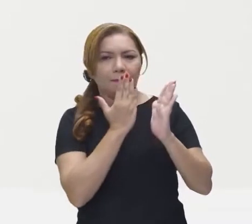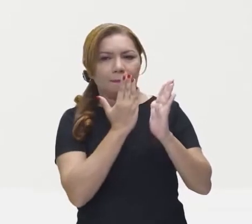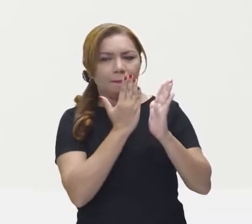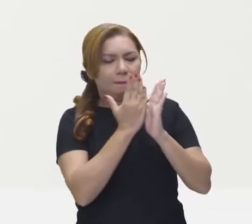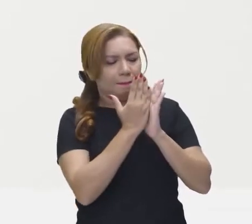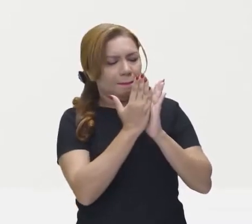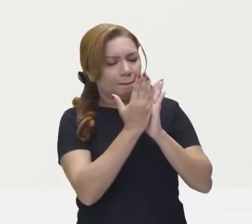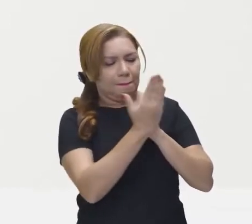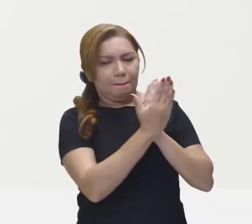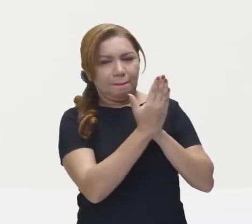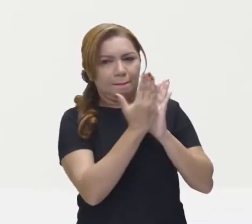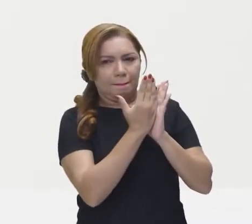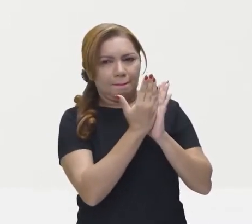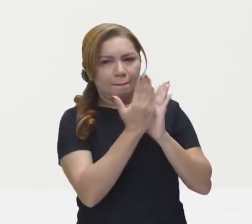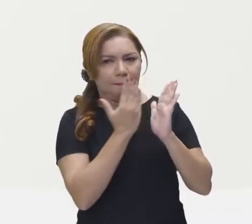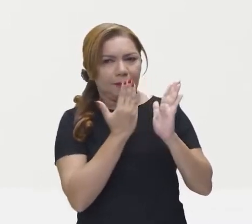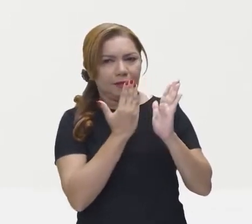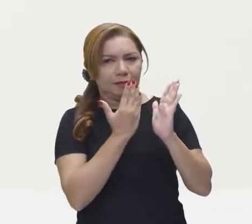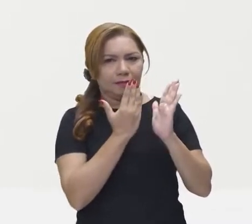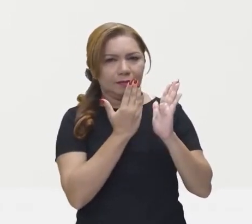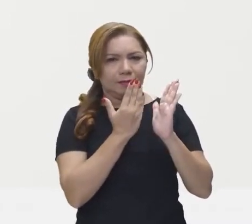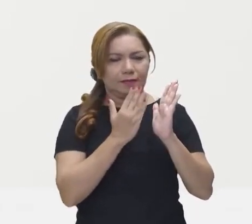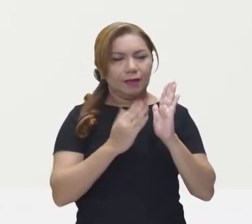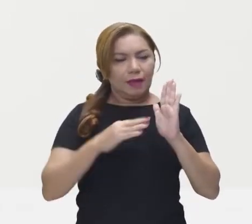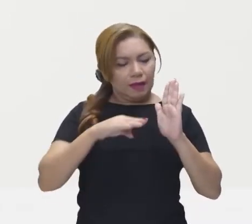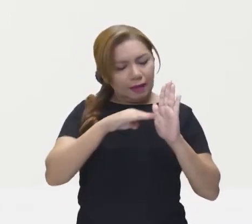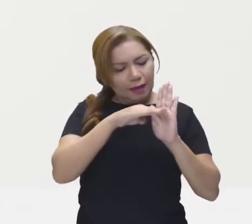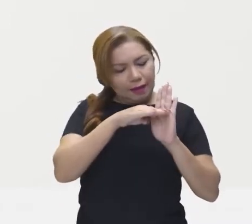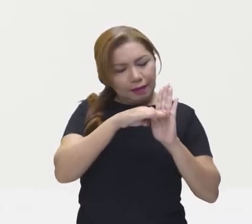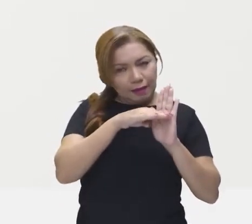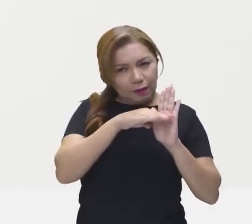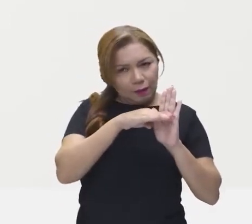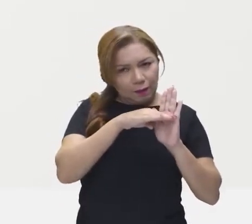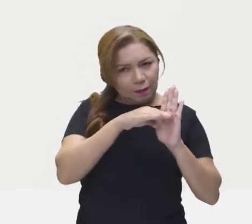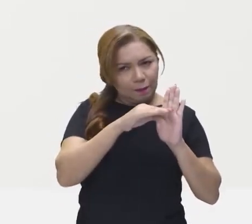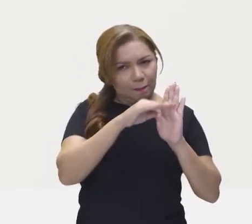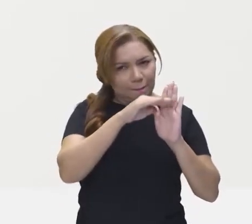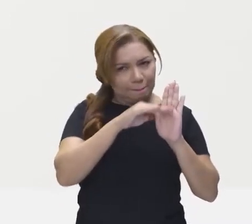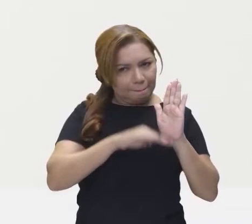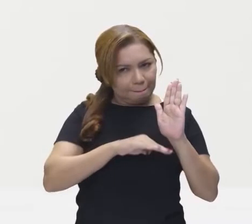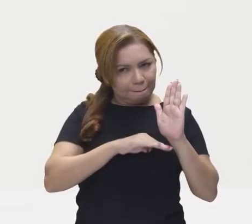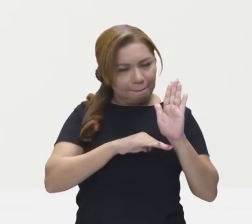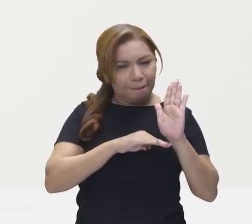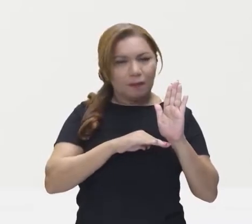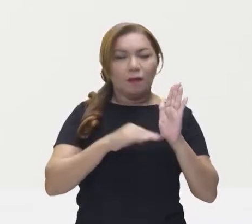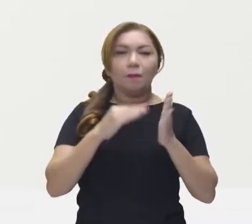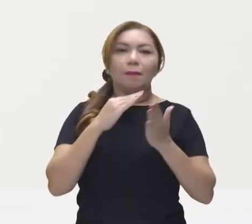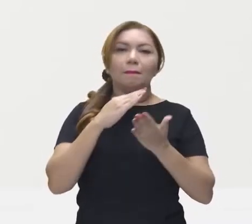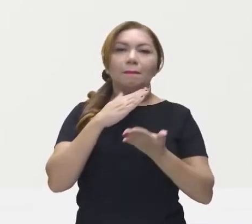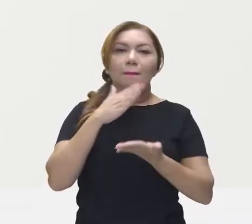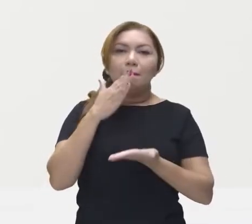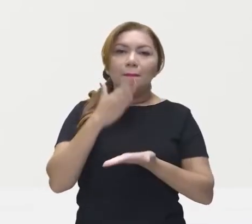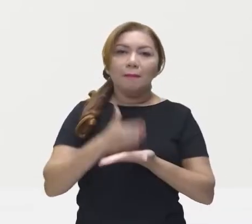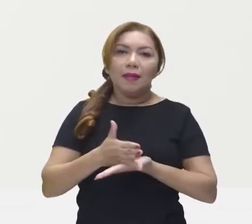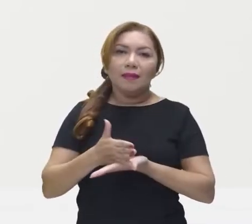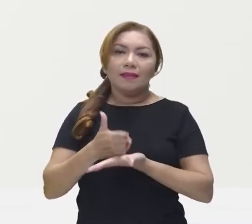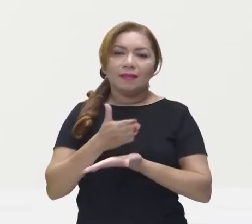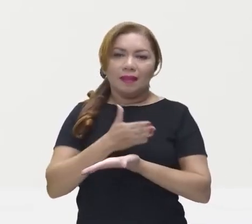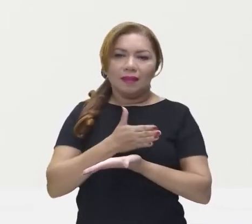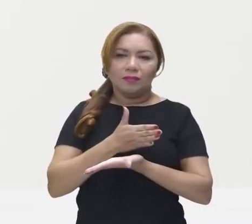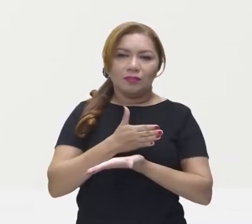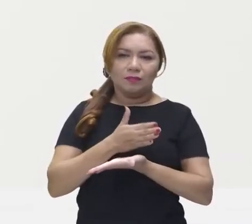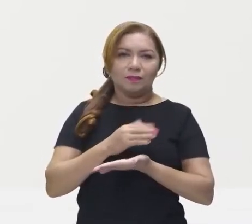Aí, se eu calcular o perímetro da metade do campo de futebol, os valores irão mudar conforme o